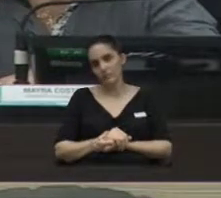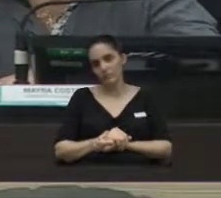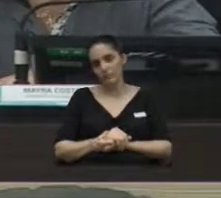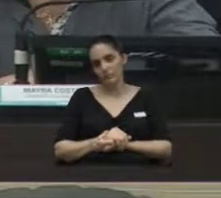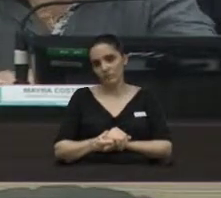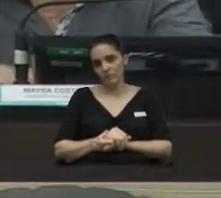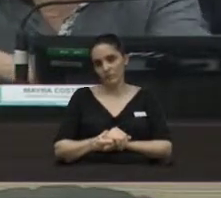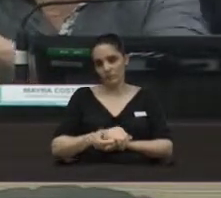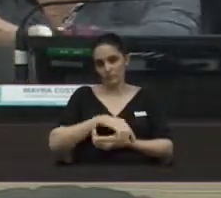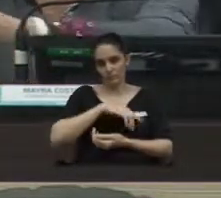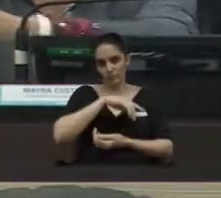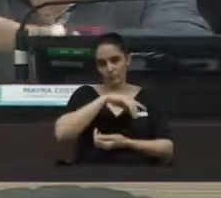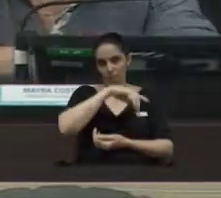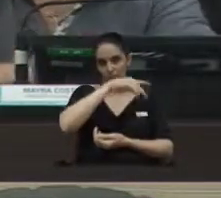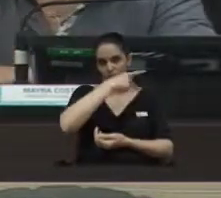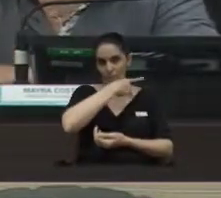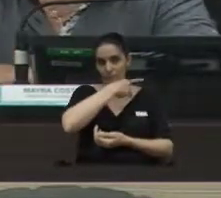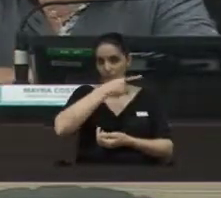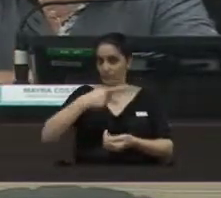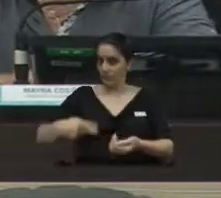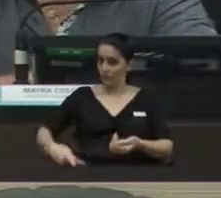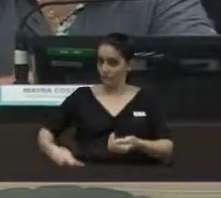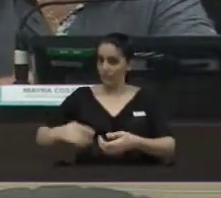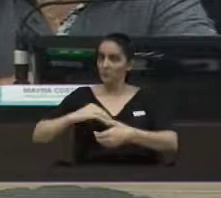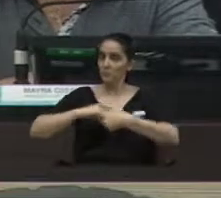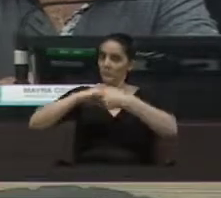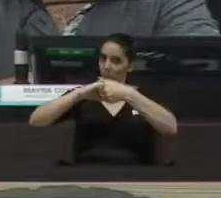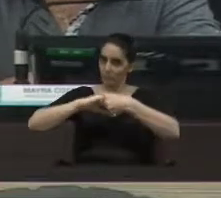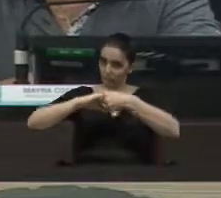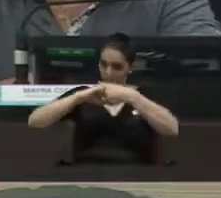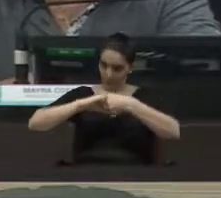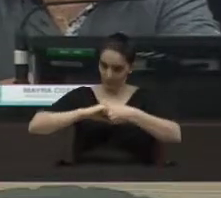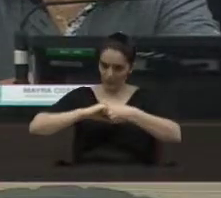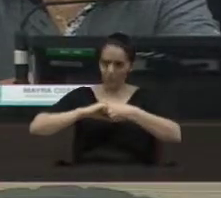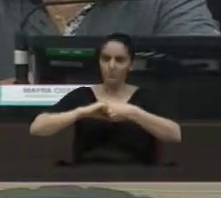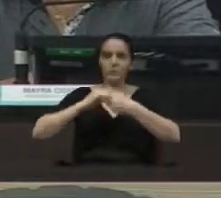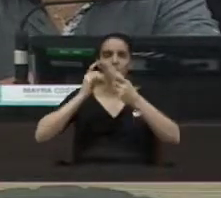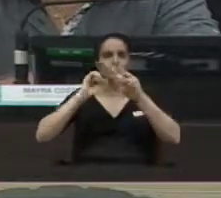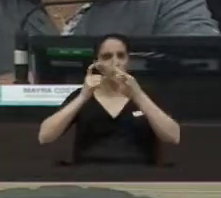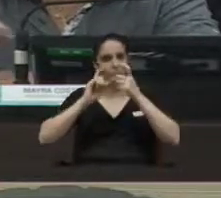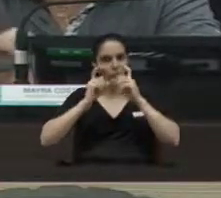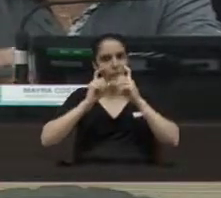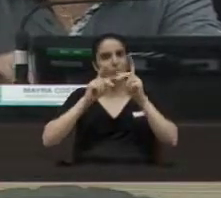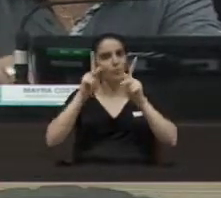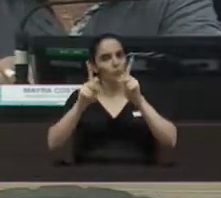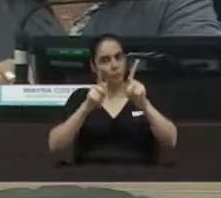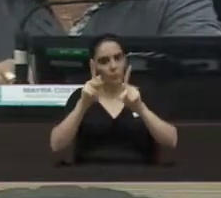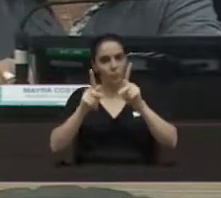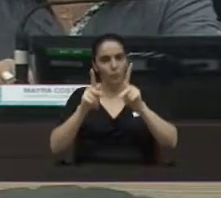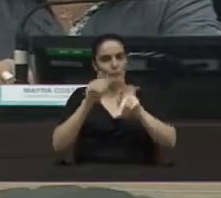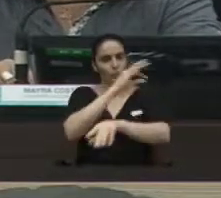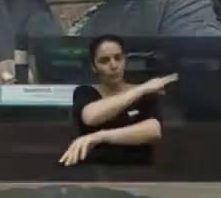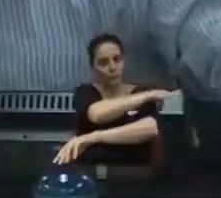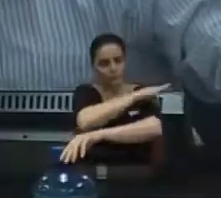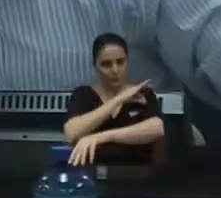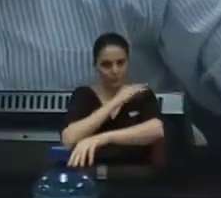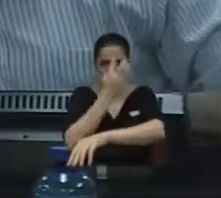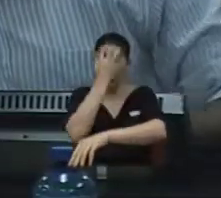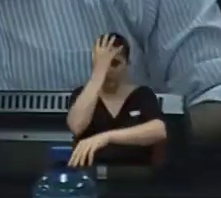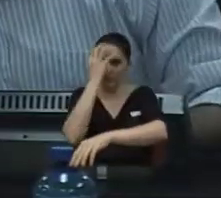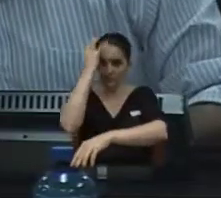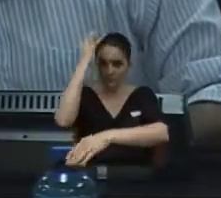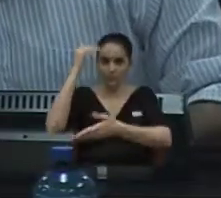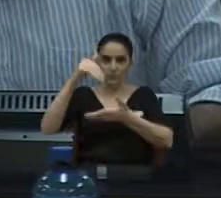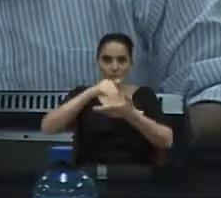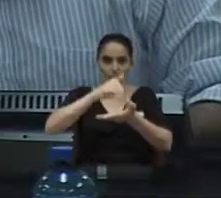Senhora presidente, parabéns pela audiência pública. Prefeito Mário Butião, secretário aqui